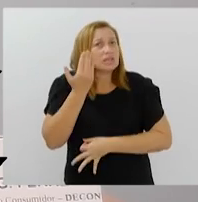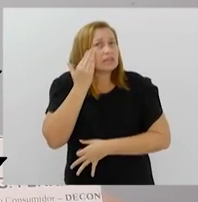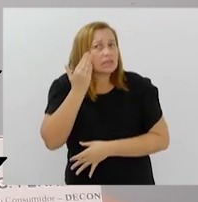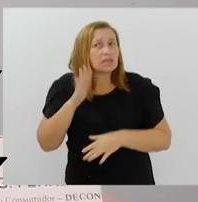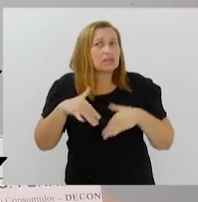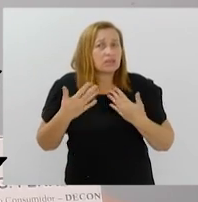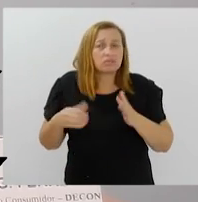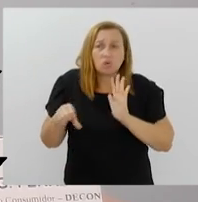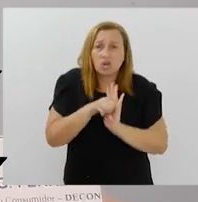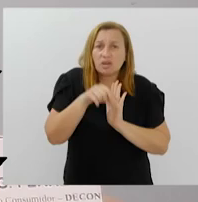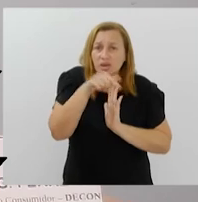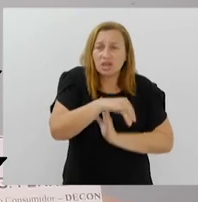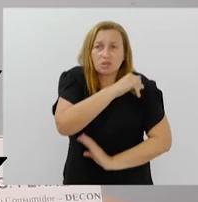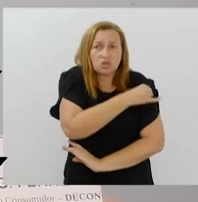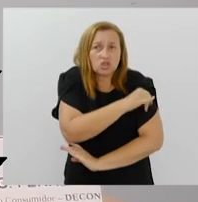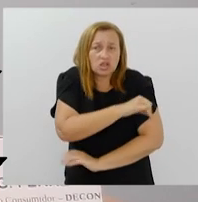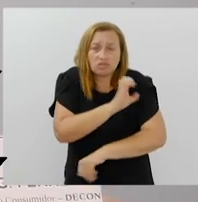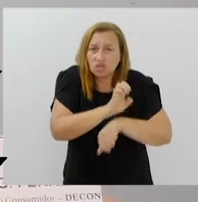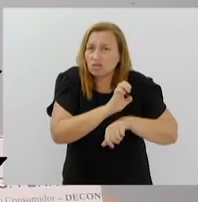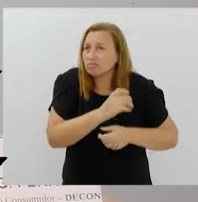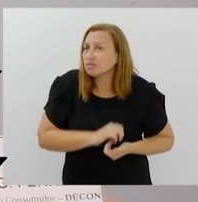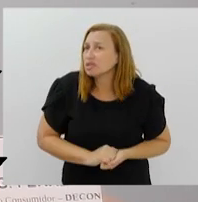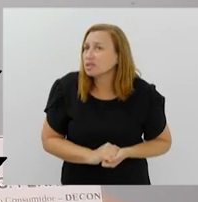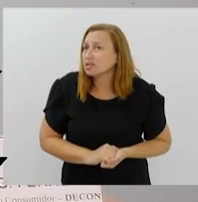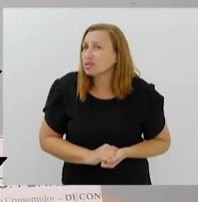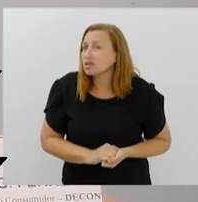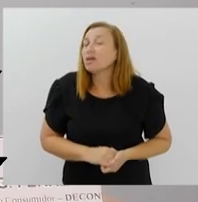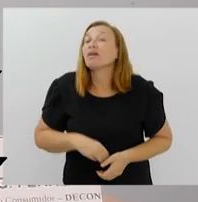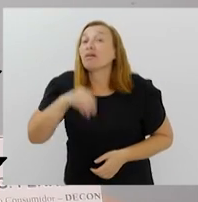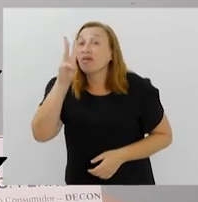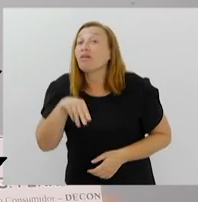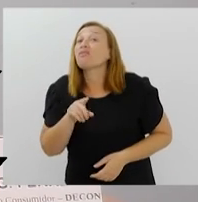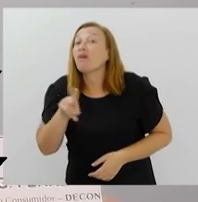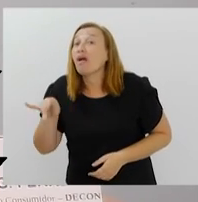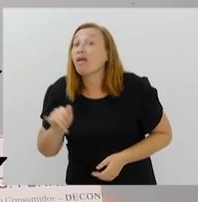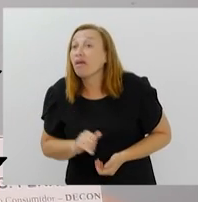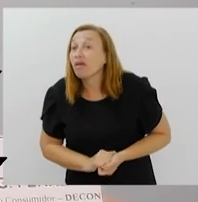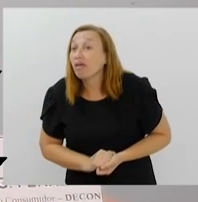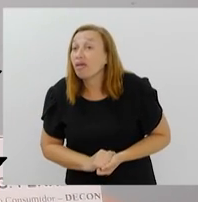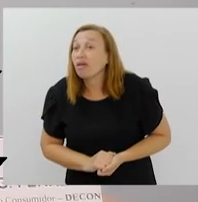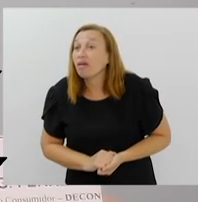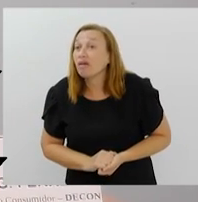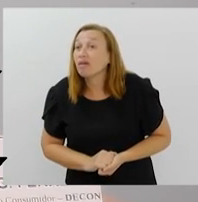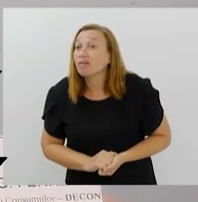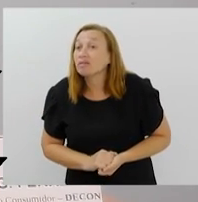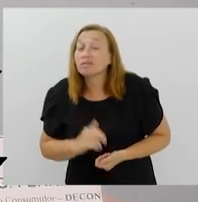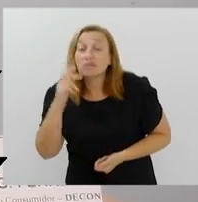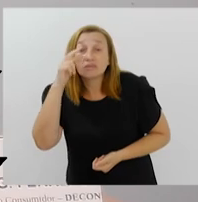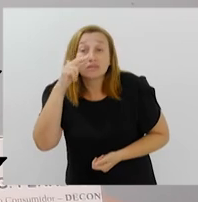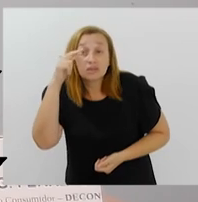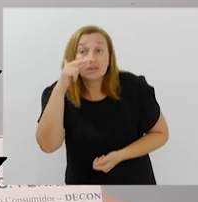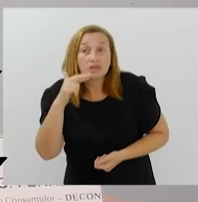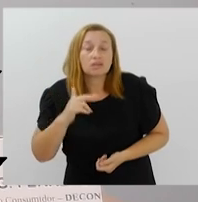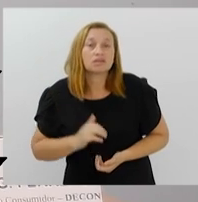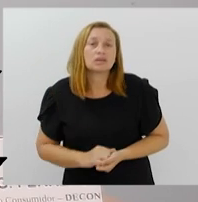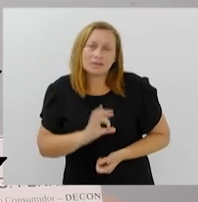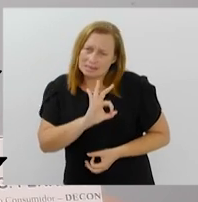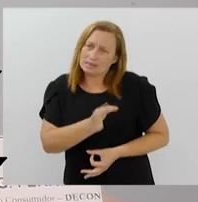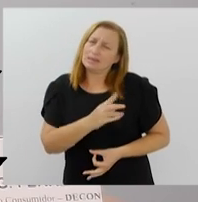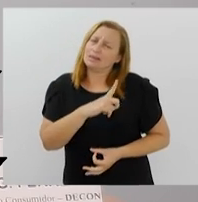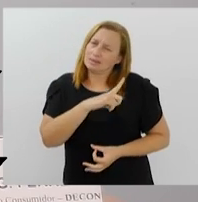ocorrendo crime aqui no Rio de Janeiro no estado do Rio de Janeiro quem é que vai faz essa persecução aí então tenham